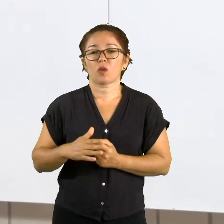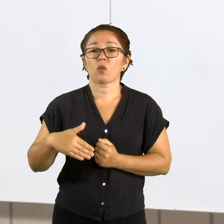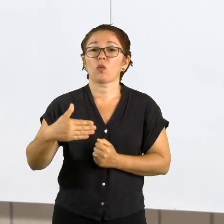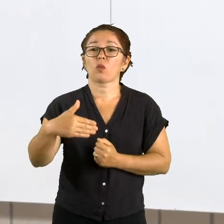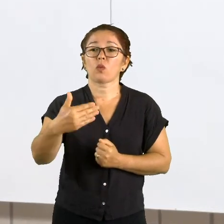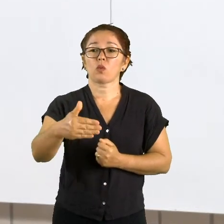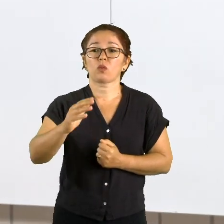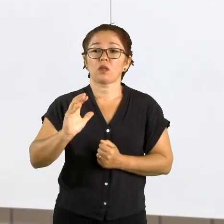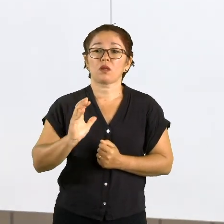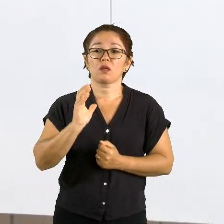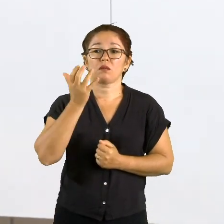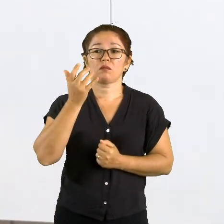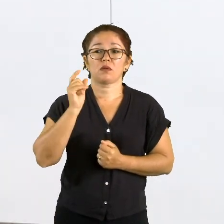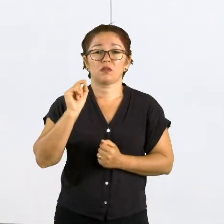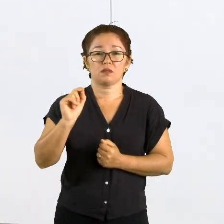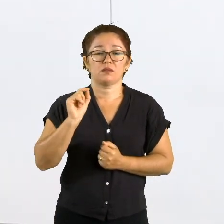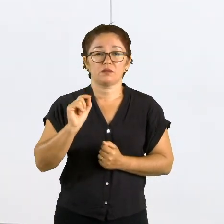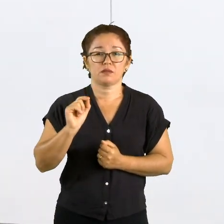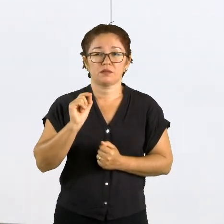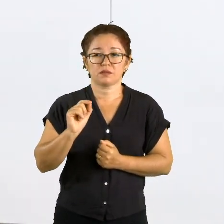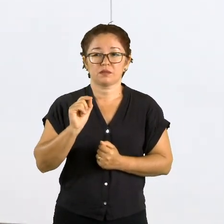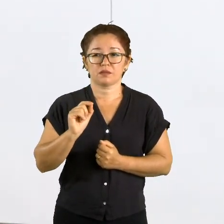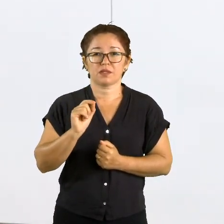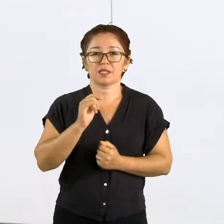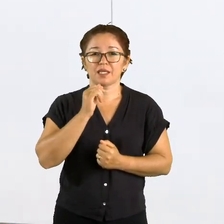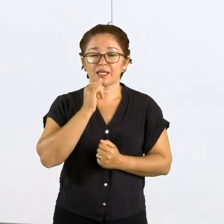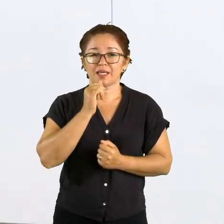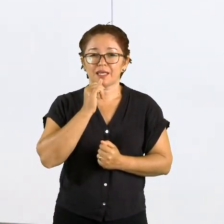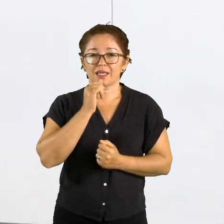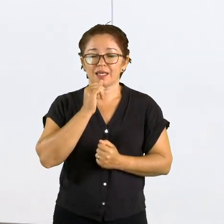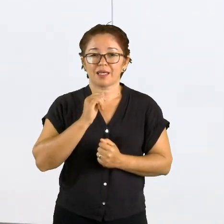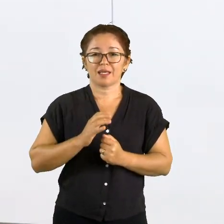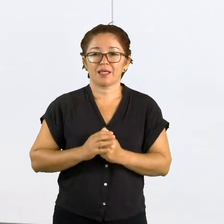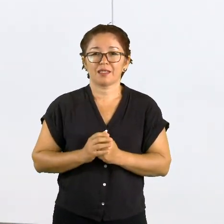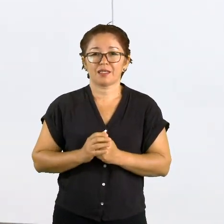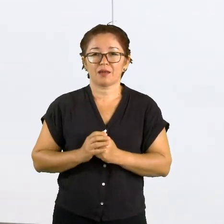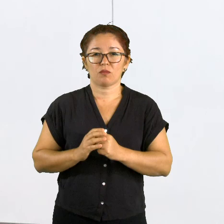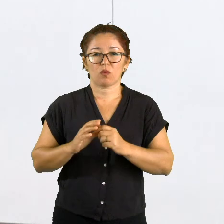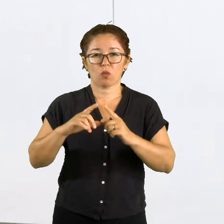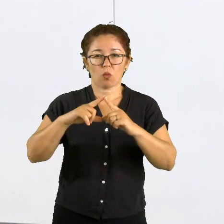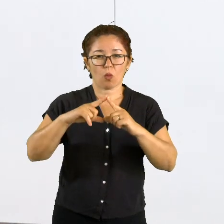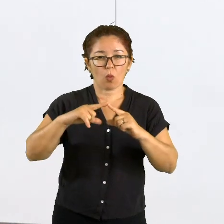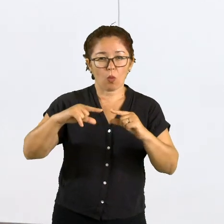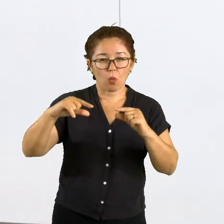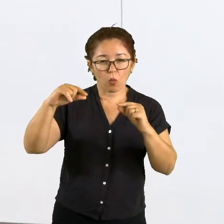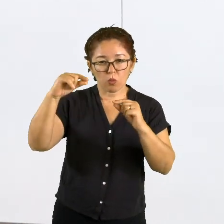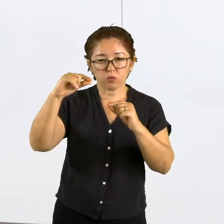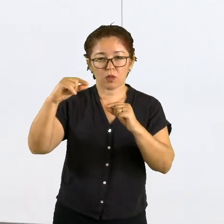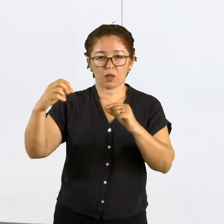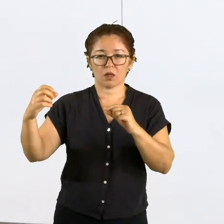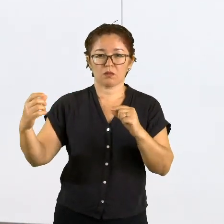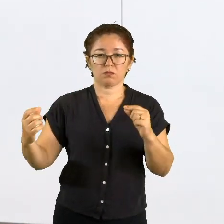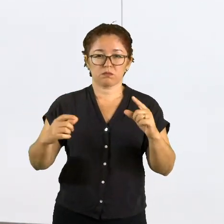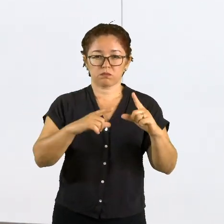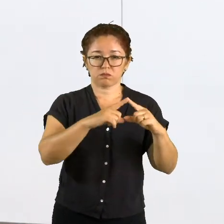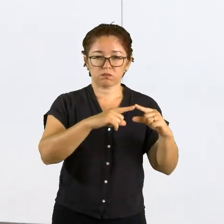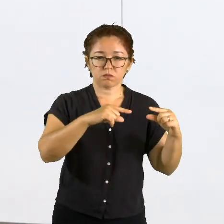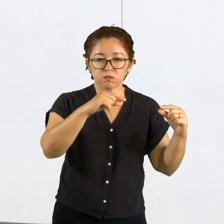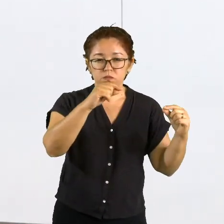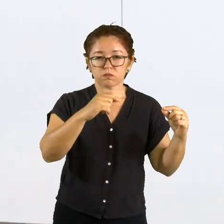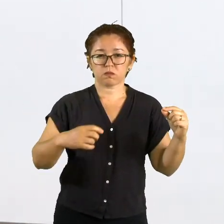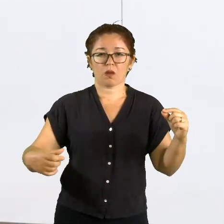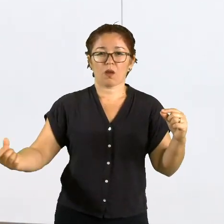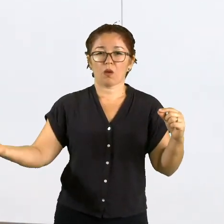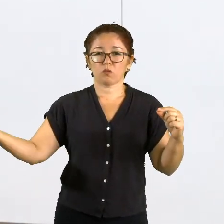no mesmo lugar, alinhado com o Sol, então a Terra já vai estar em outro lugar.